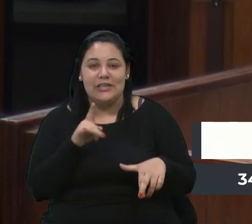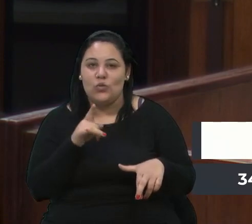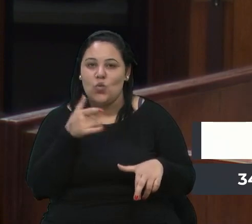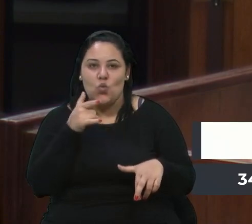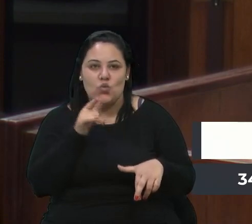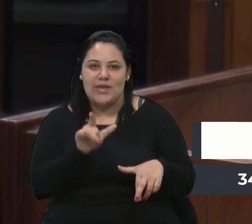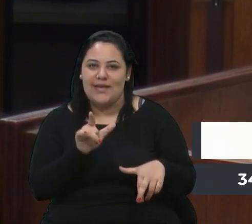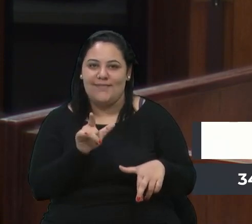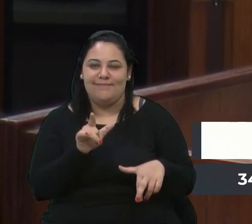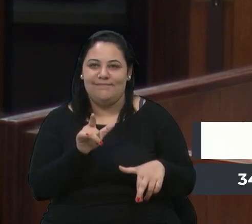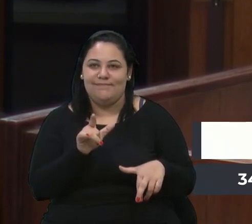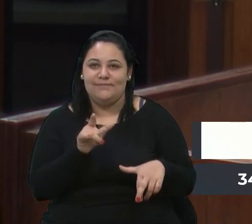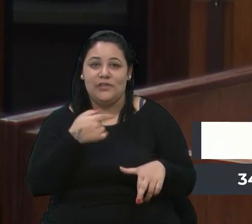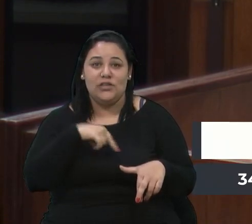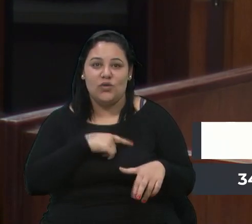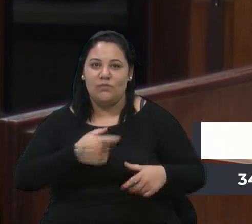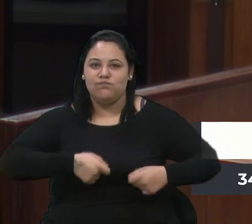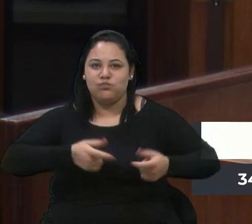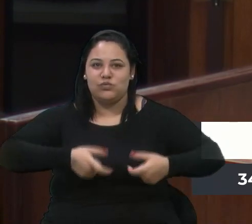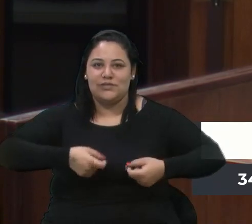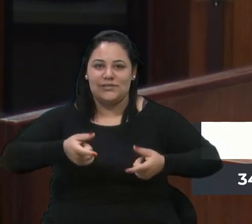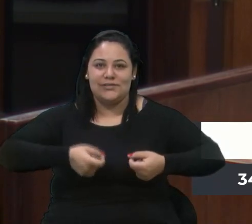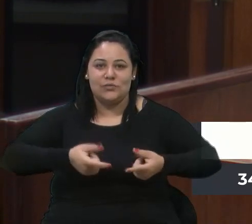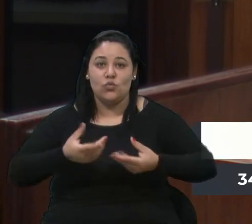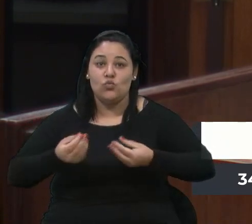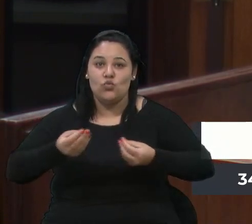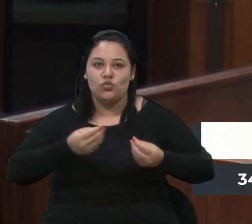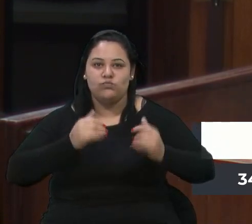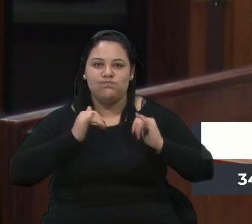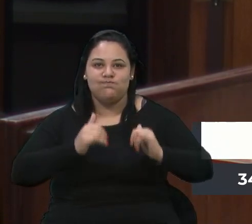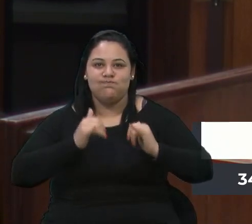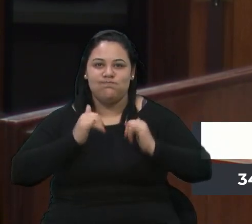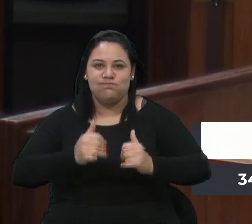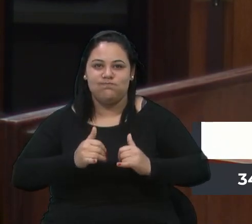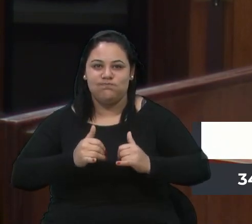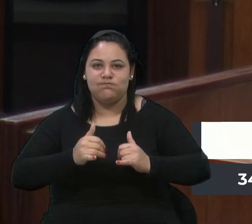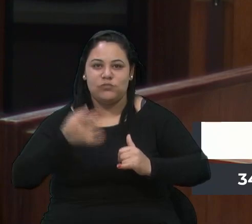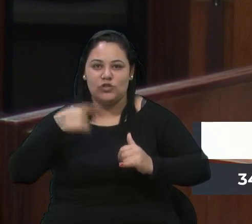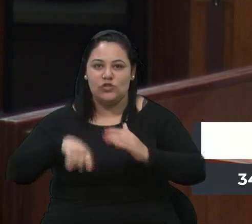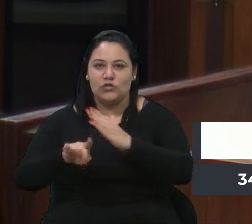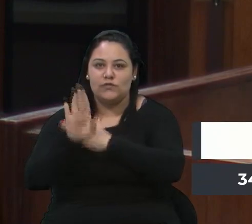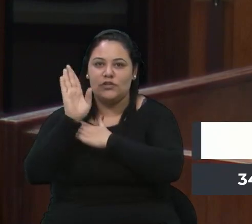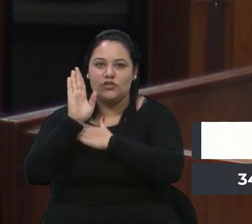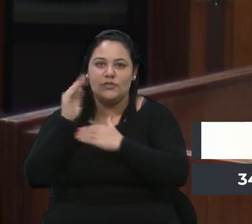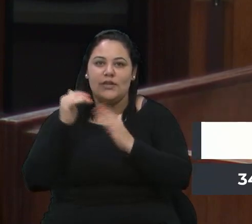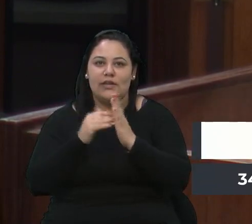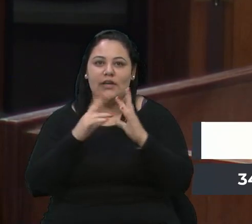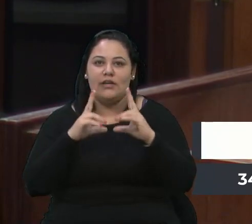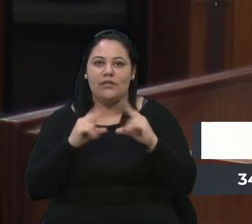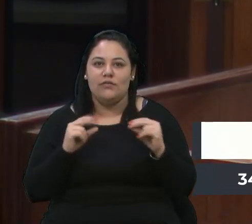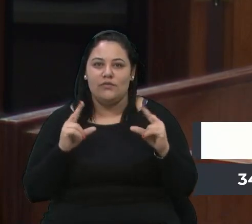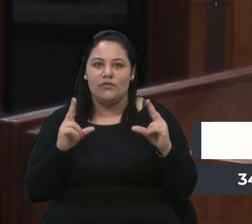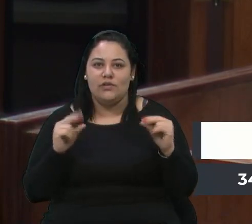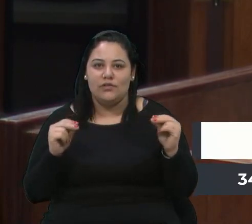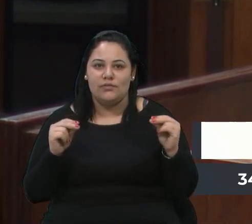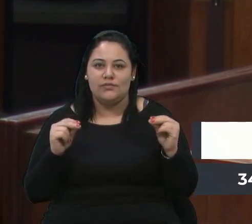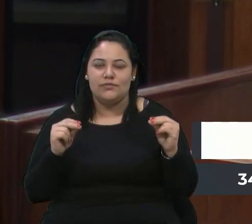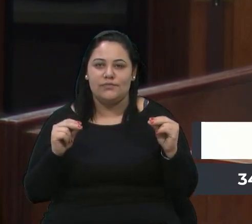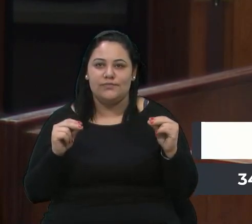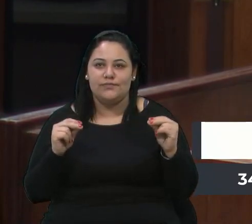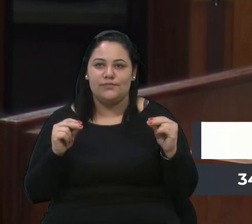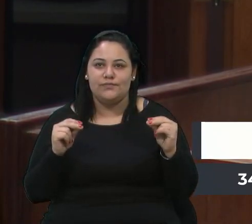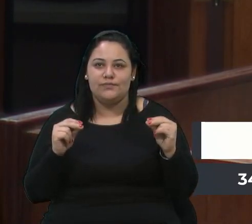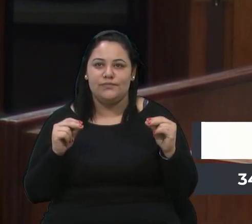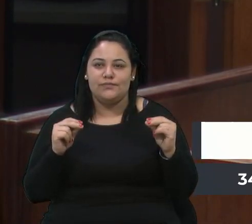muito com o transporte. Então, fomos a Florianópolis, fomos a Ivoti, buscamos